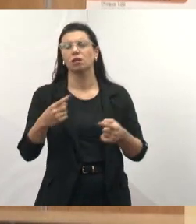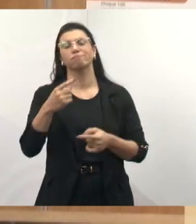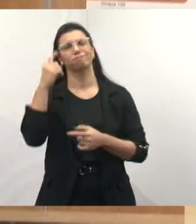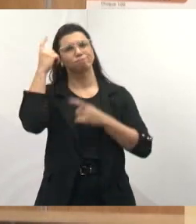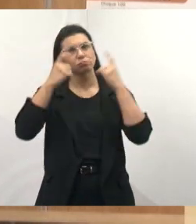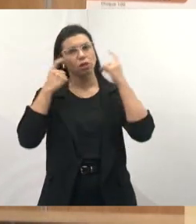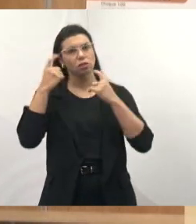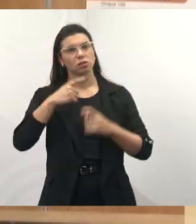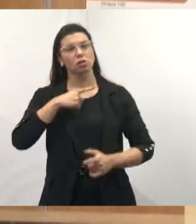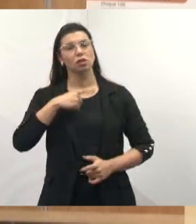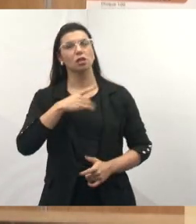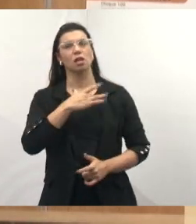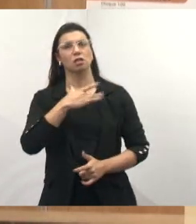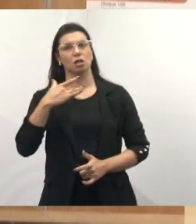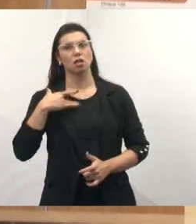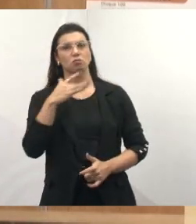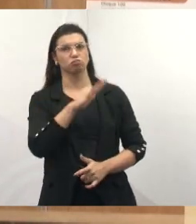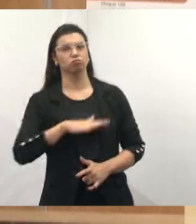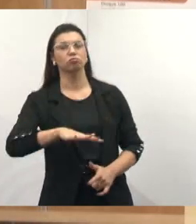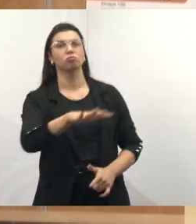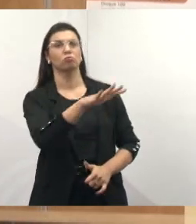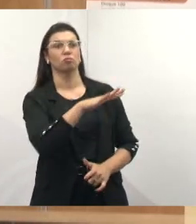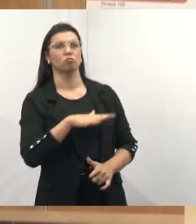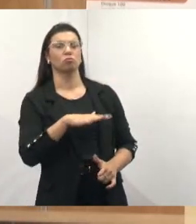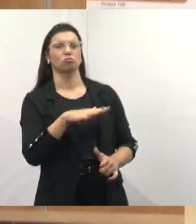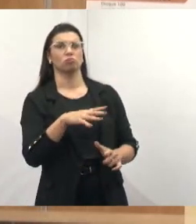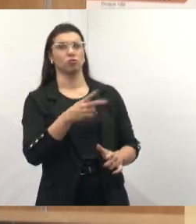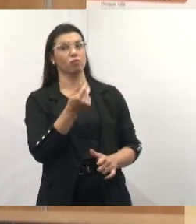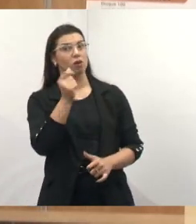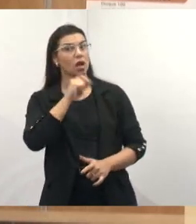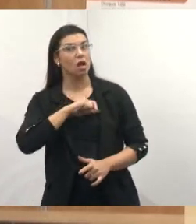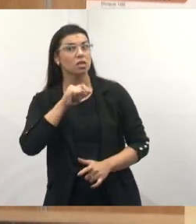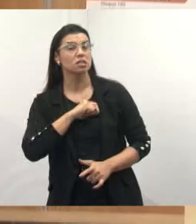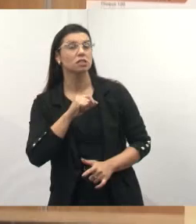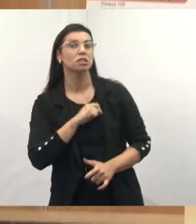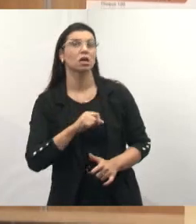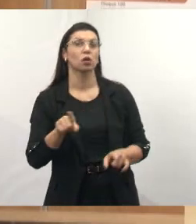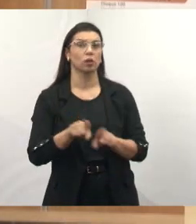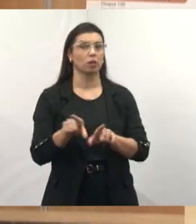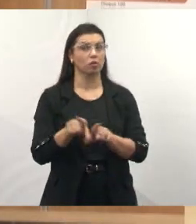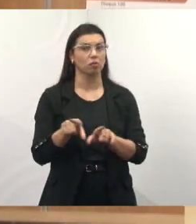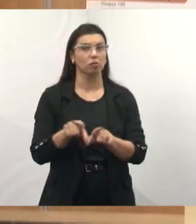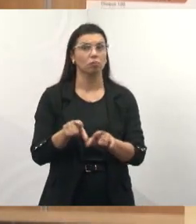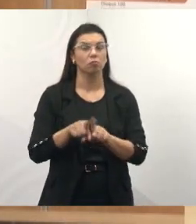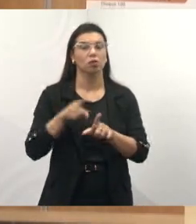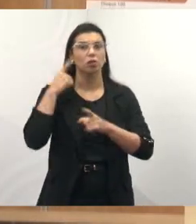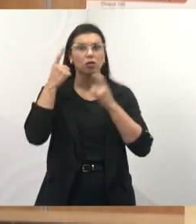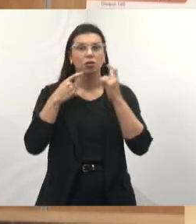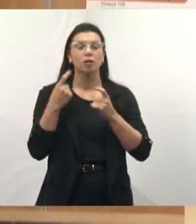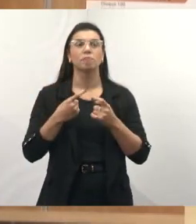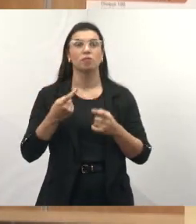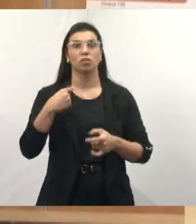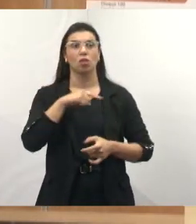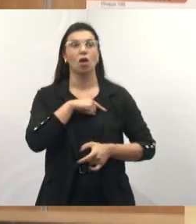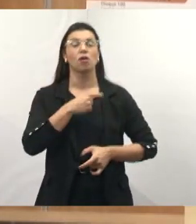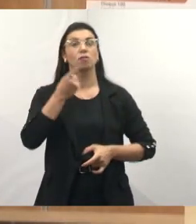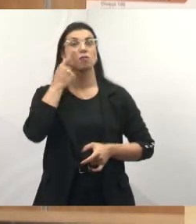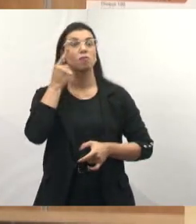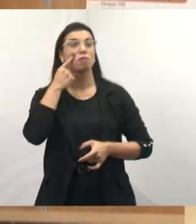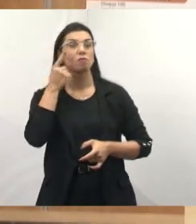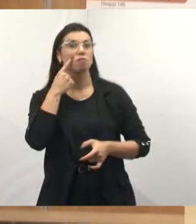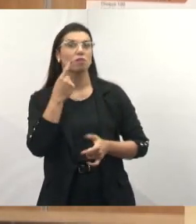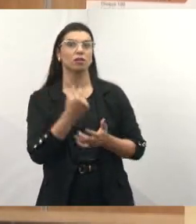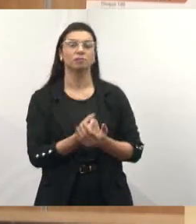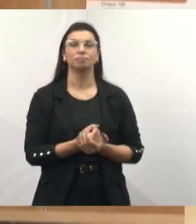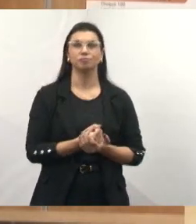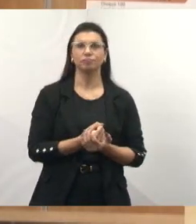financeira da nossa cidade e dizer que é um pouco de ver a cidade diferente. A gente viu as sobras da educação, eu acho que nós temos que investir